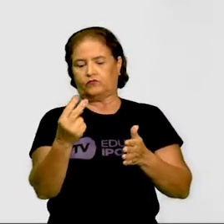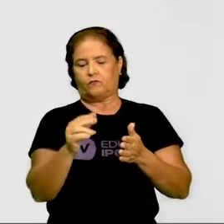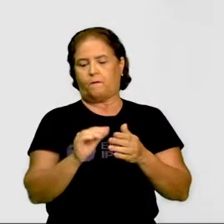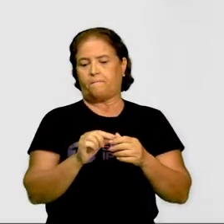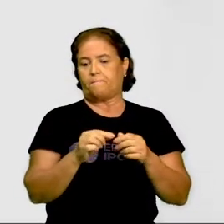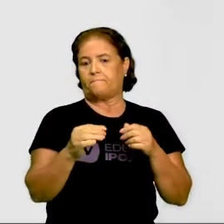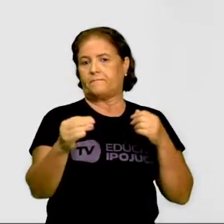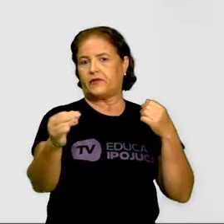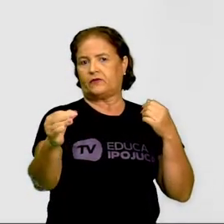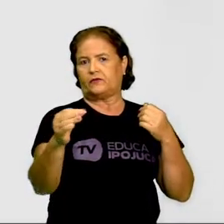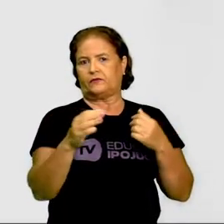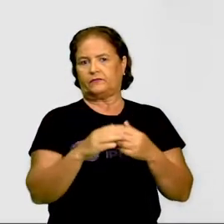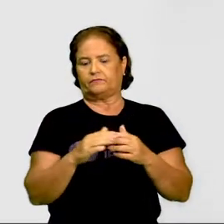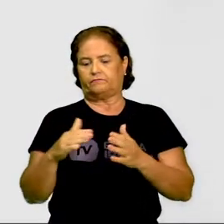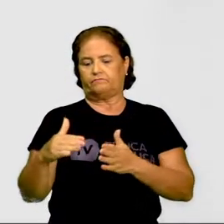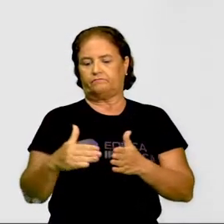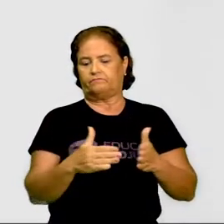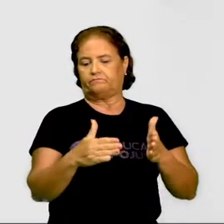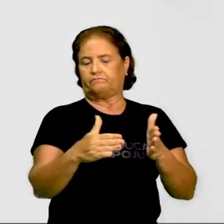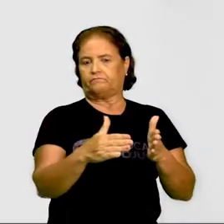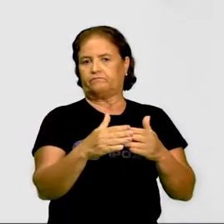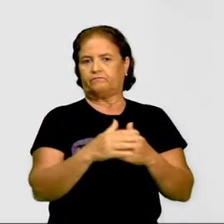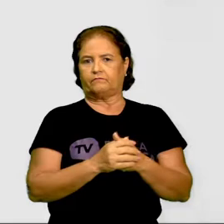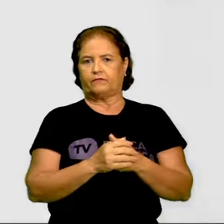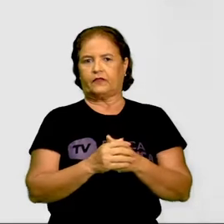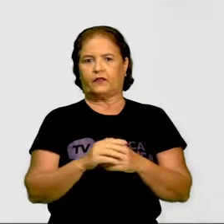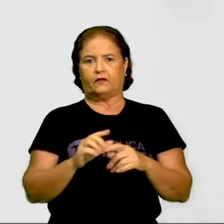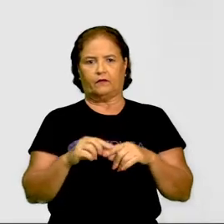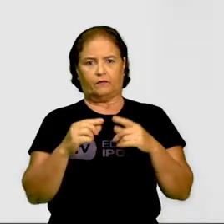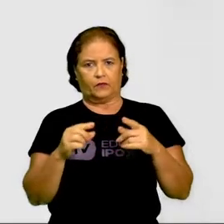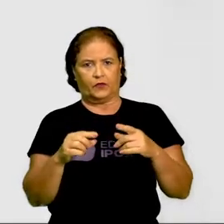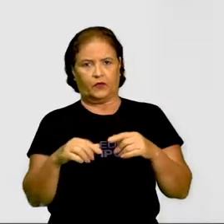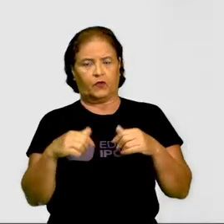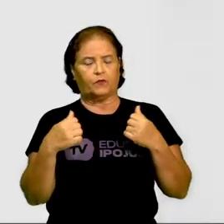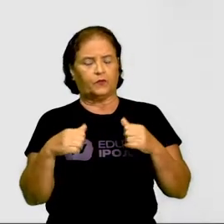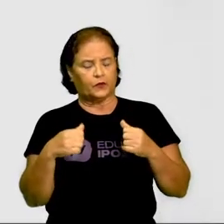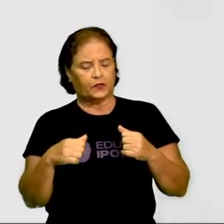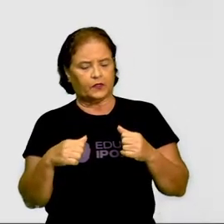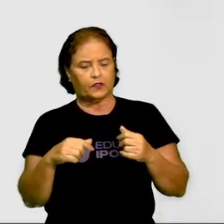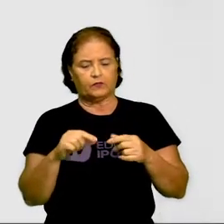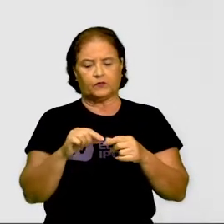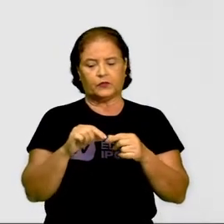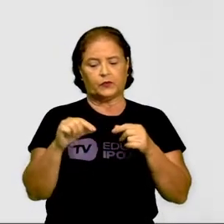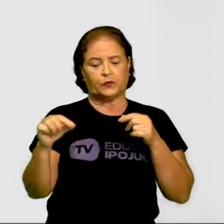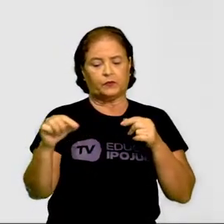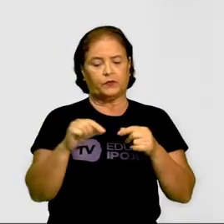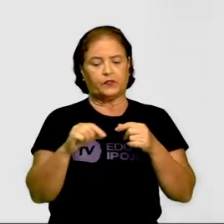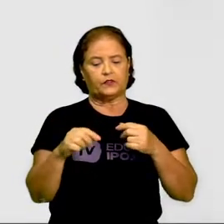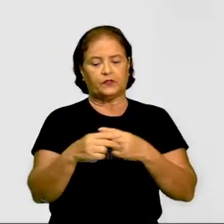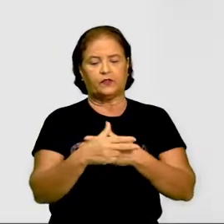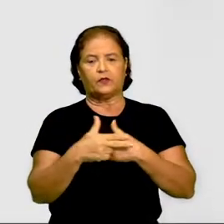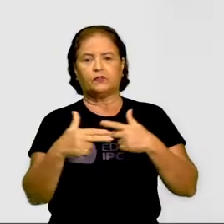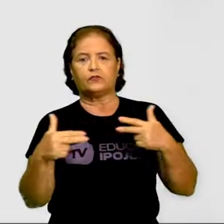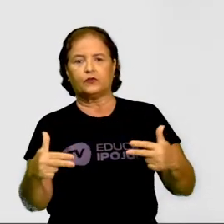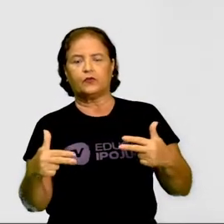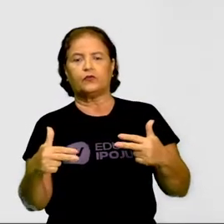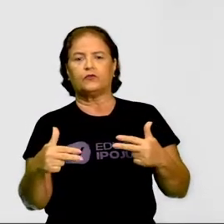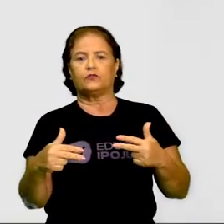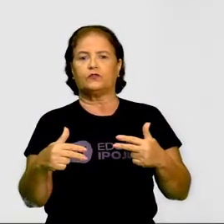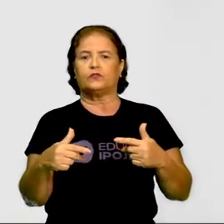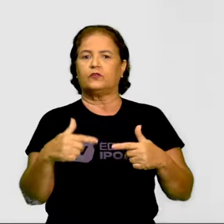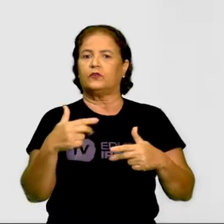maior. Então, nós podemos medir o comprimento das coisas e objetos e